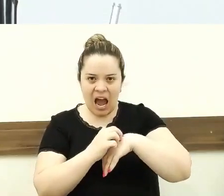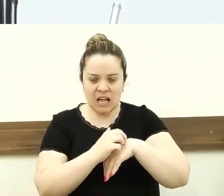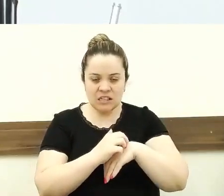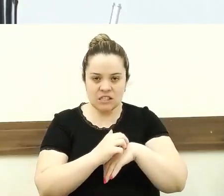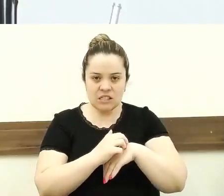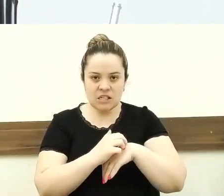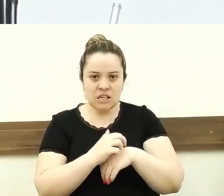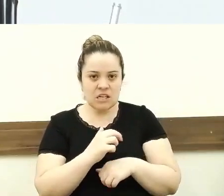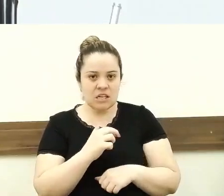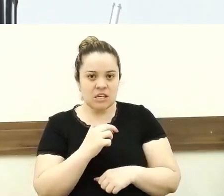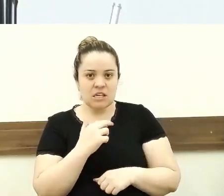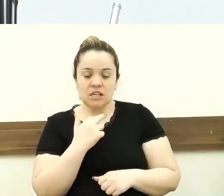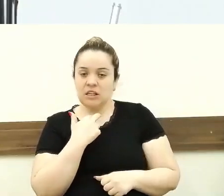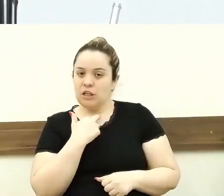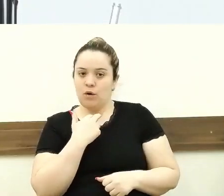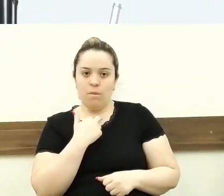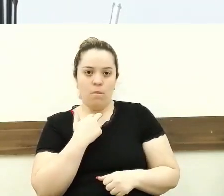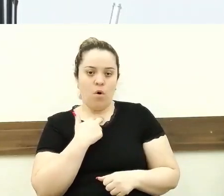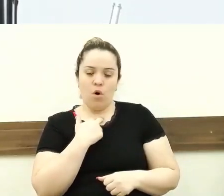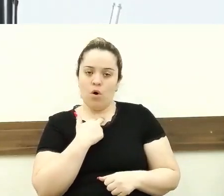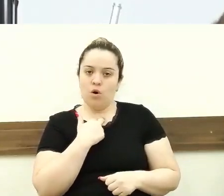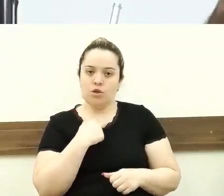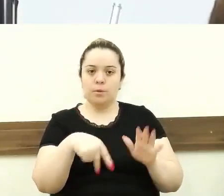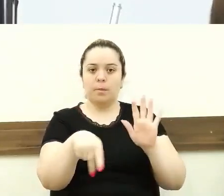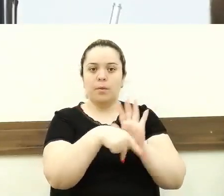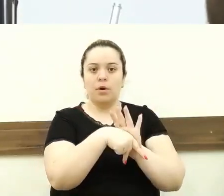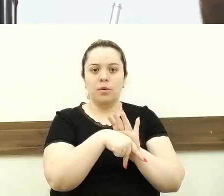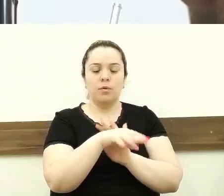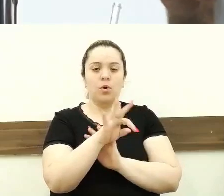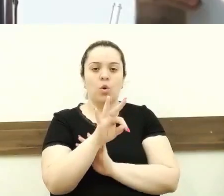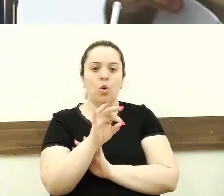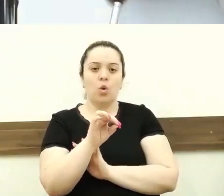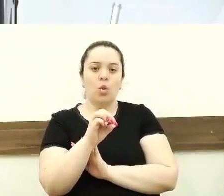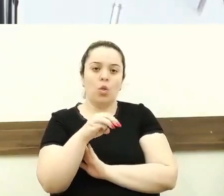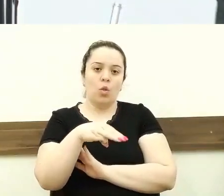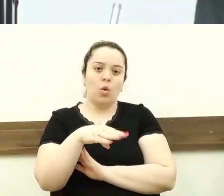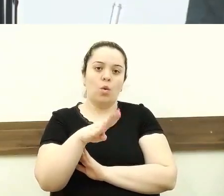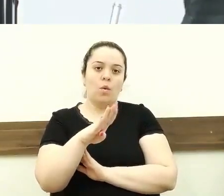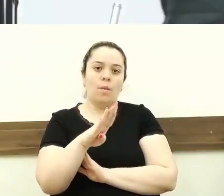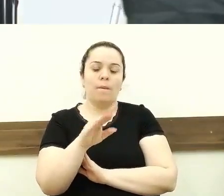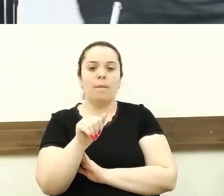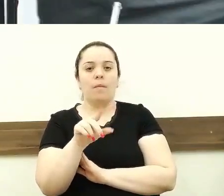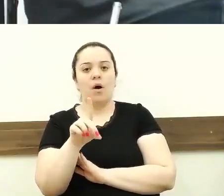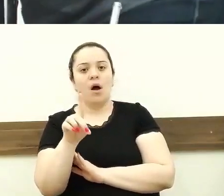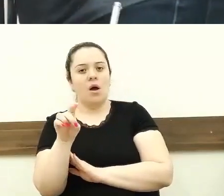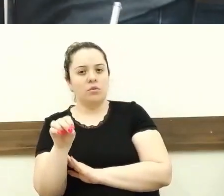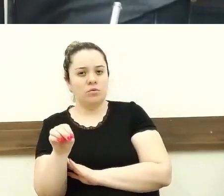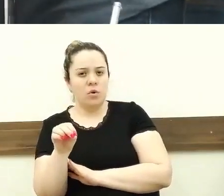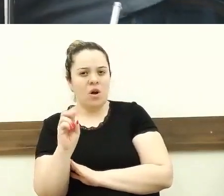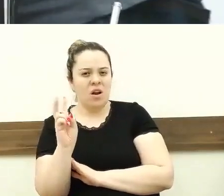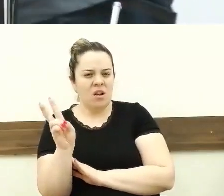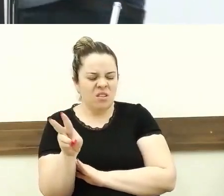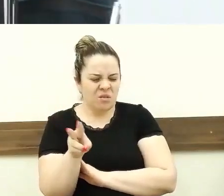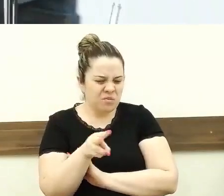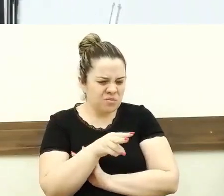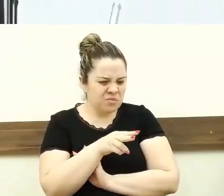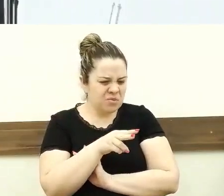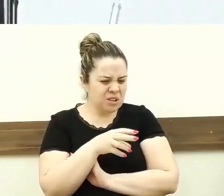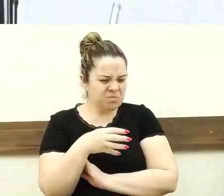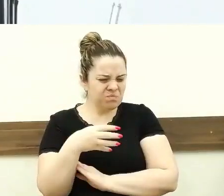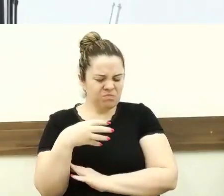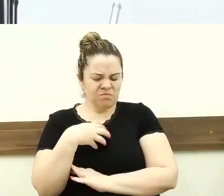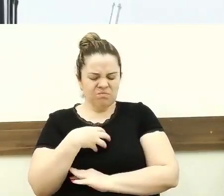não é competência do município, né? Deveria ser da União, me entristeceu o coração.